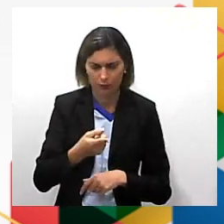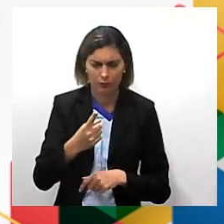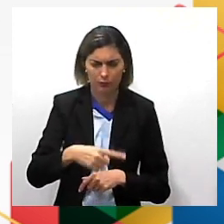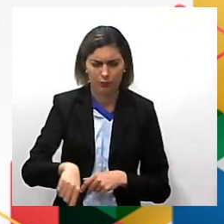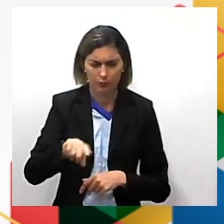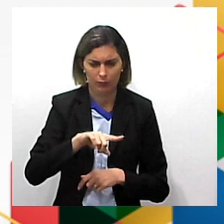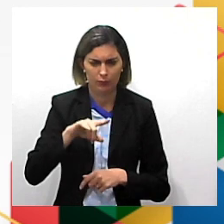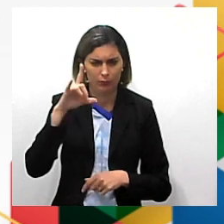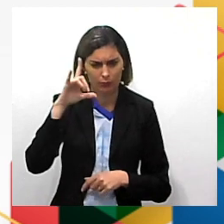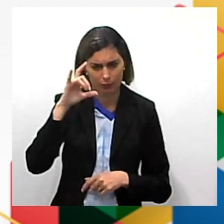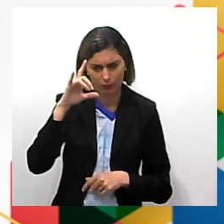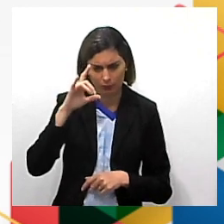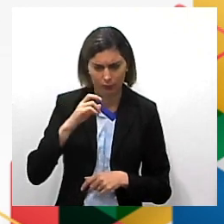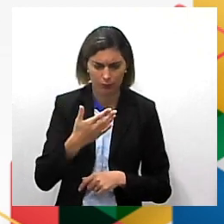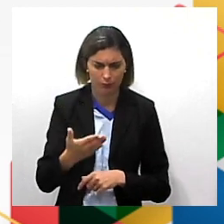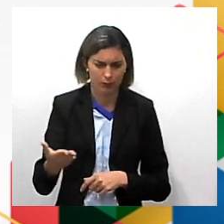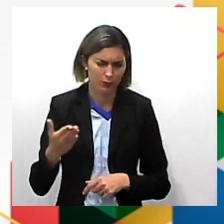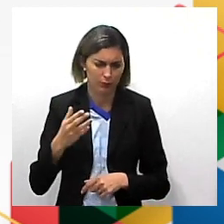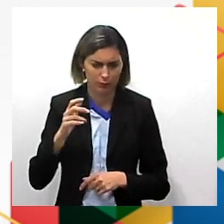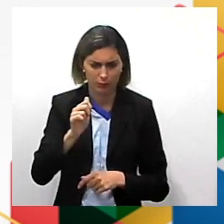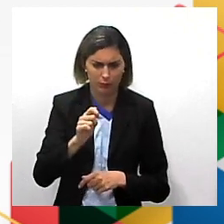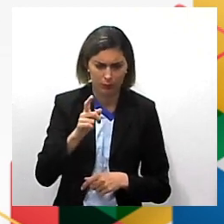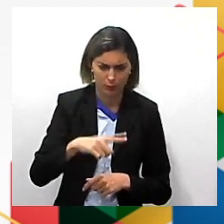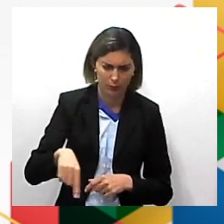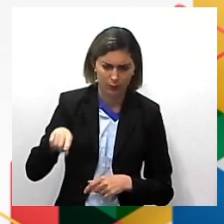nosso Instagram, beleza?